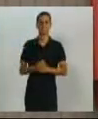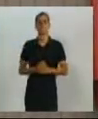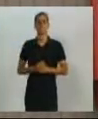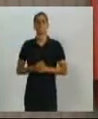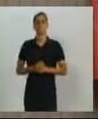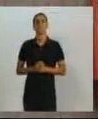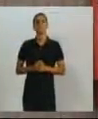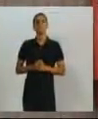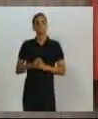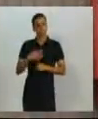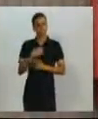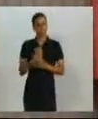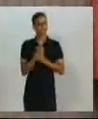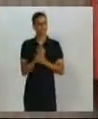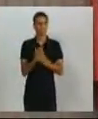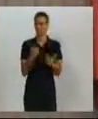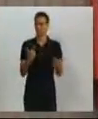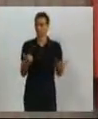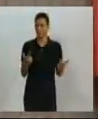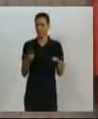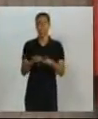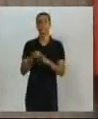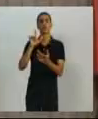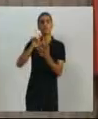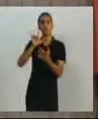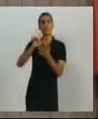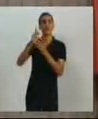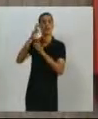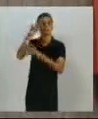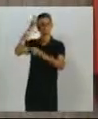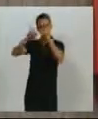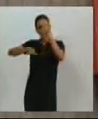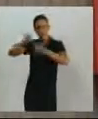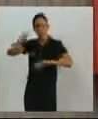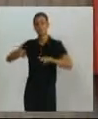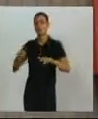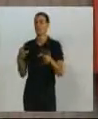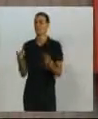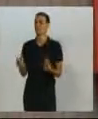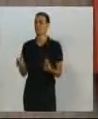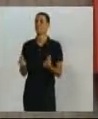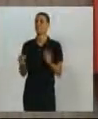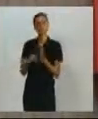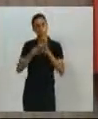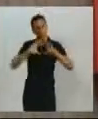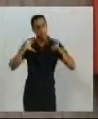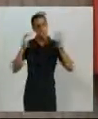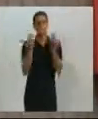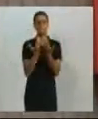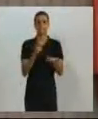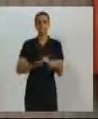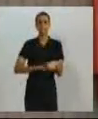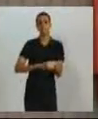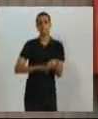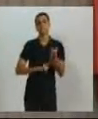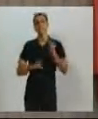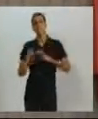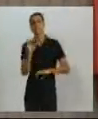a insegurança e principalmente no contato com as pessoas, né, essa insegurança da comunidade lá do Passo